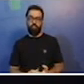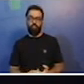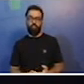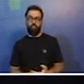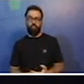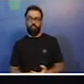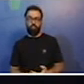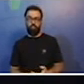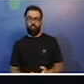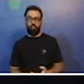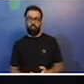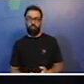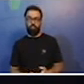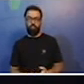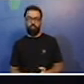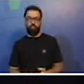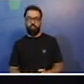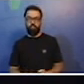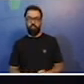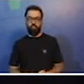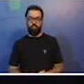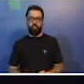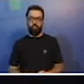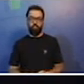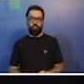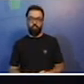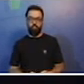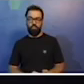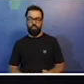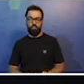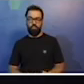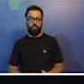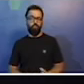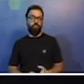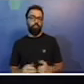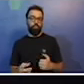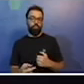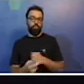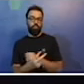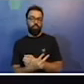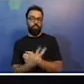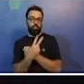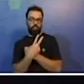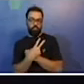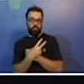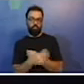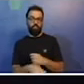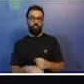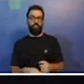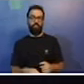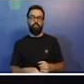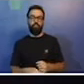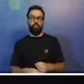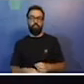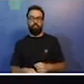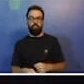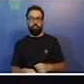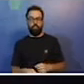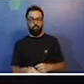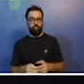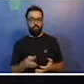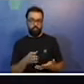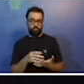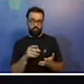construções. É a minha voz passiva analítica. Para quem não se lembra de voz passiva, passividade verbal, dá